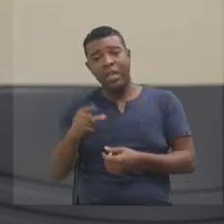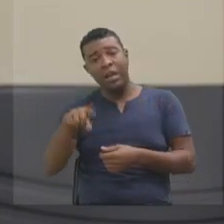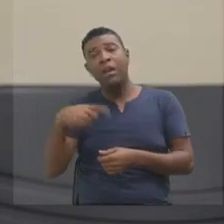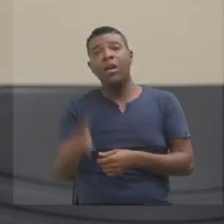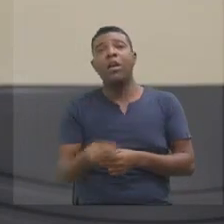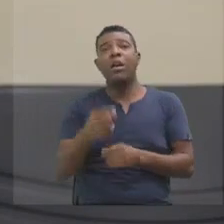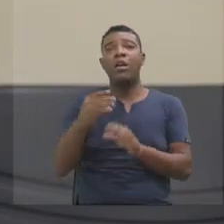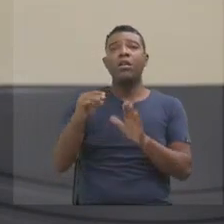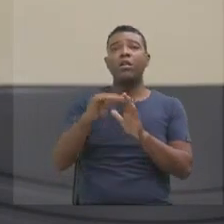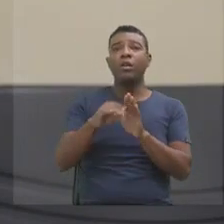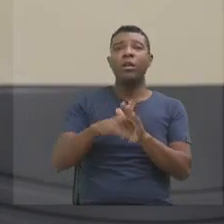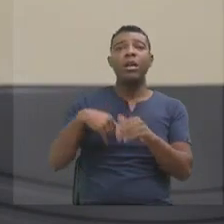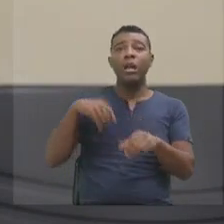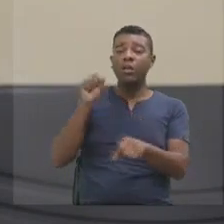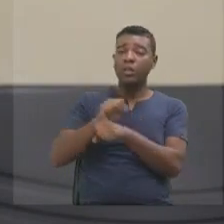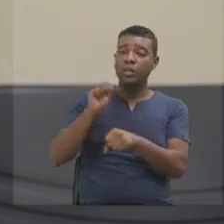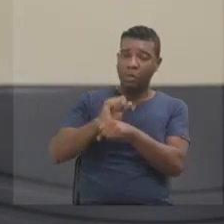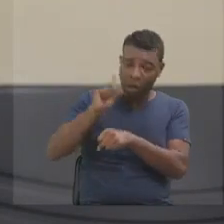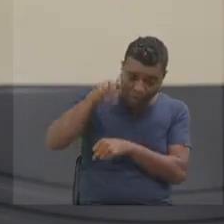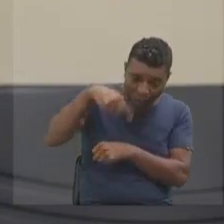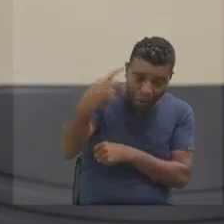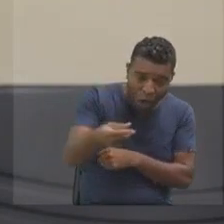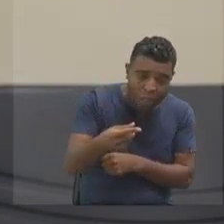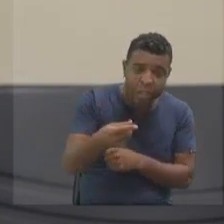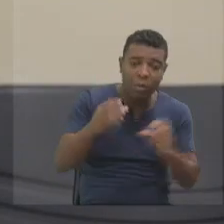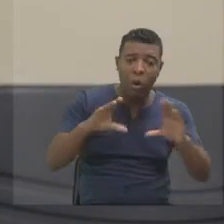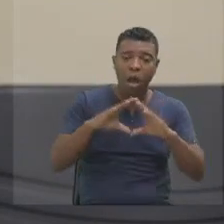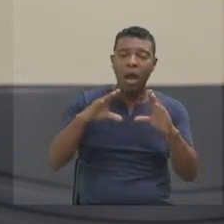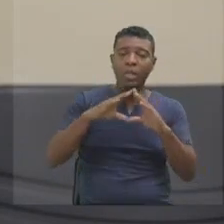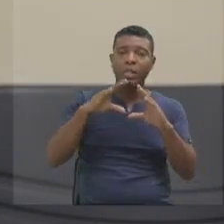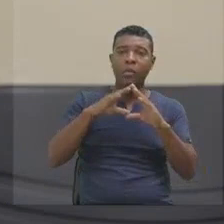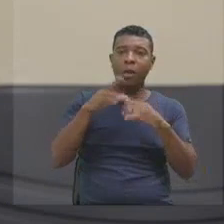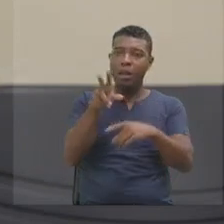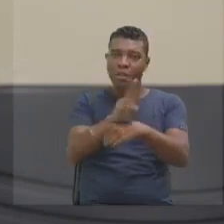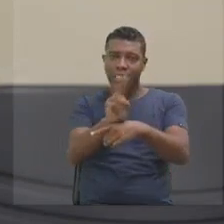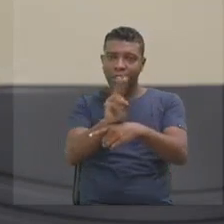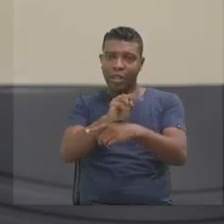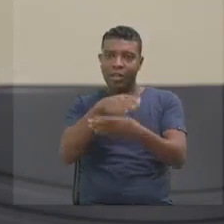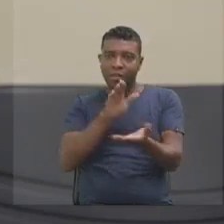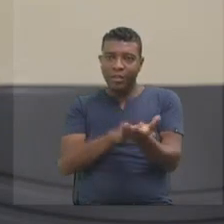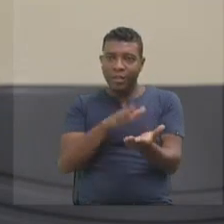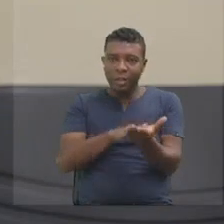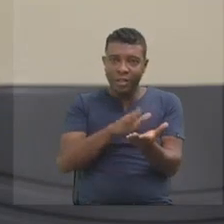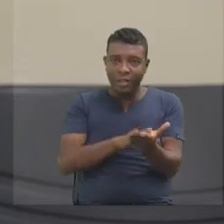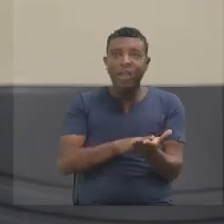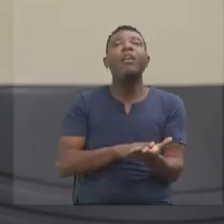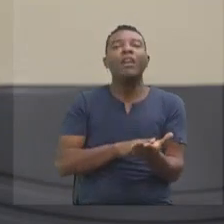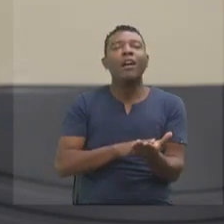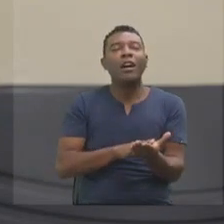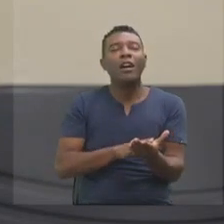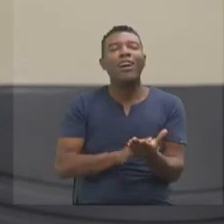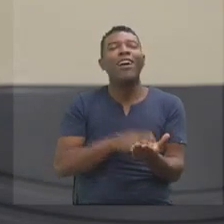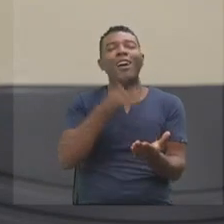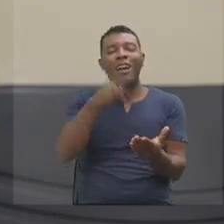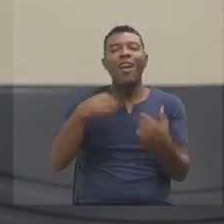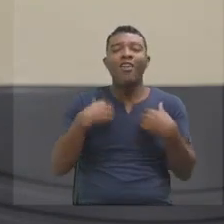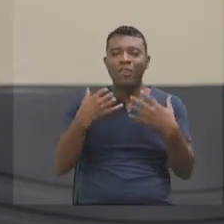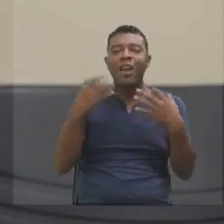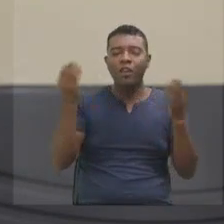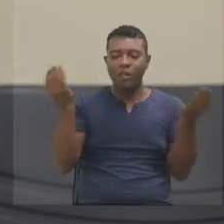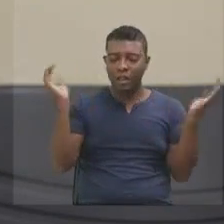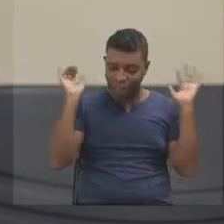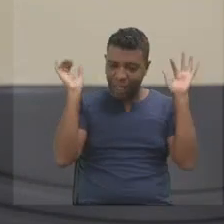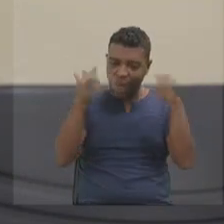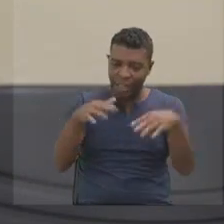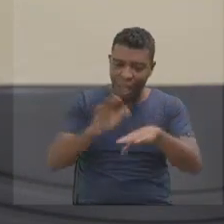estar aqui espero no próximo Assembleia fiscaliza poder apresentar né mais melhorias para a gente continuar caminhando aí enquanto